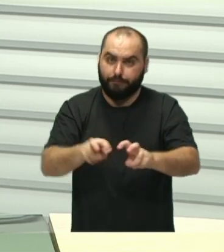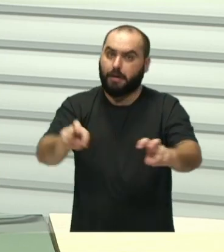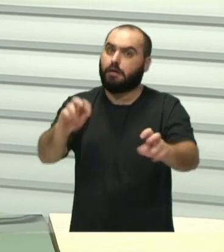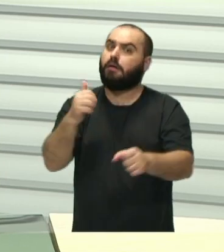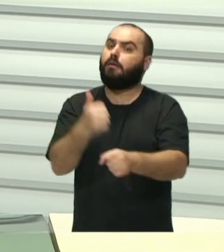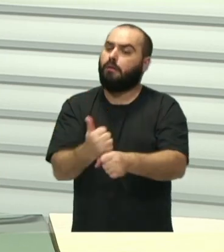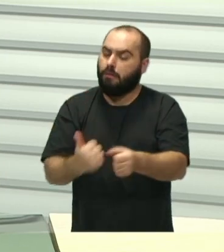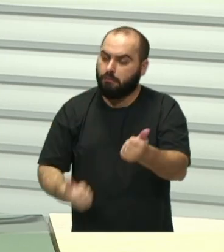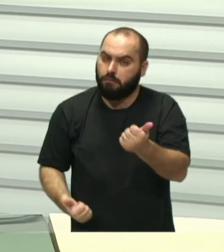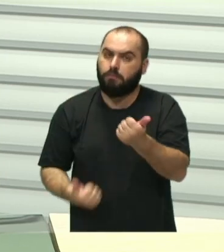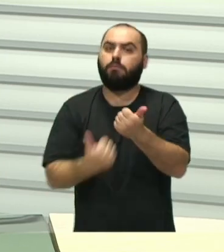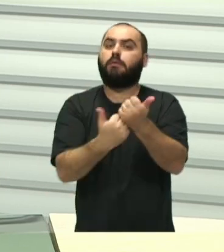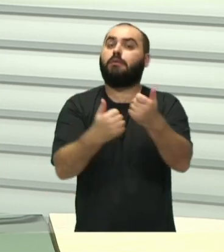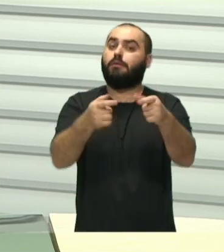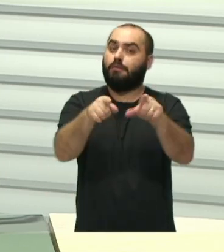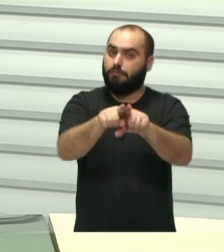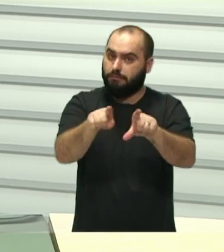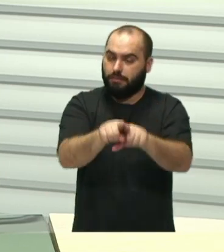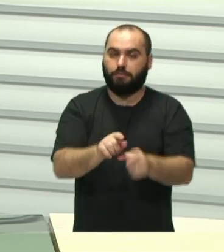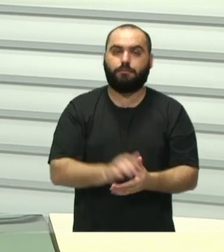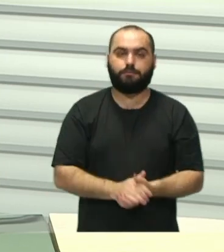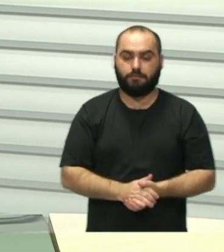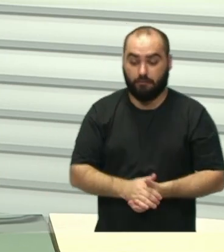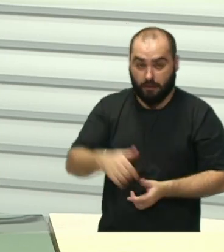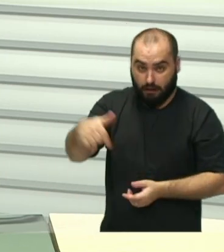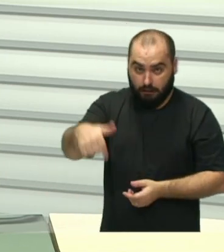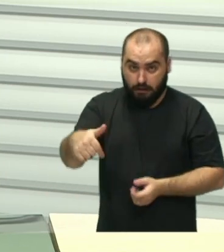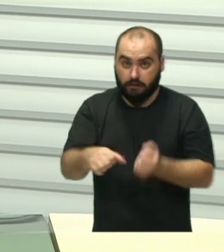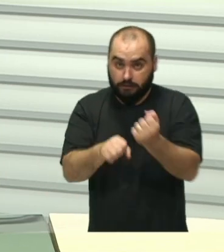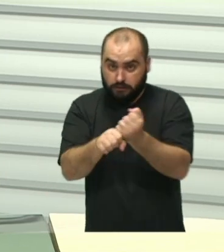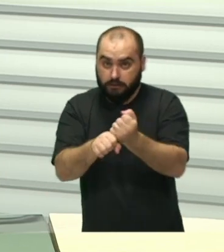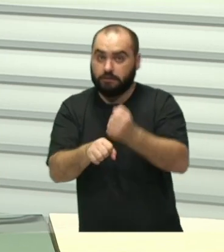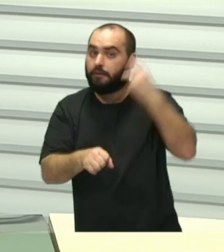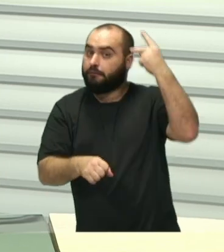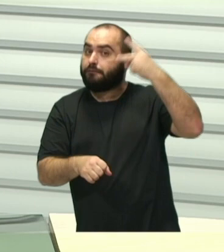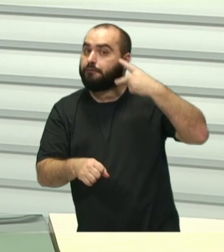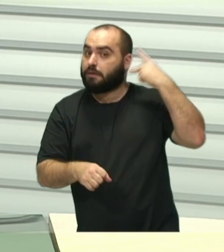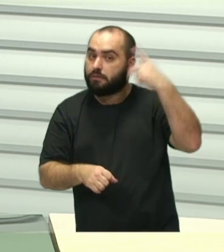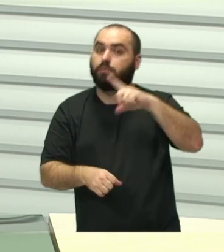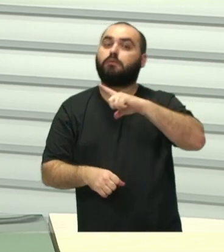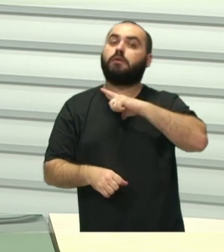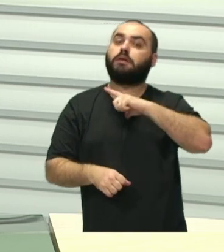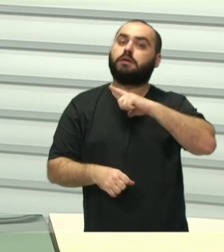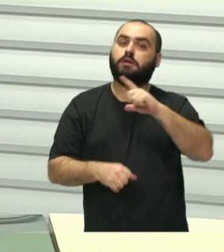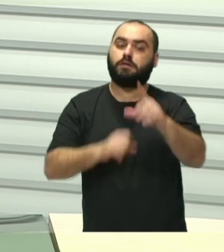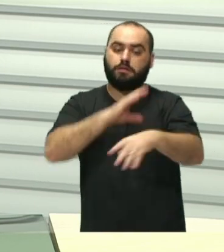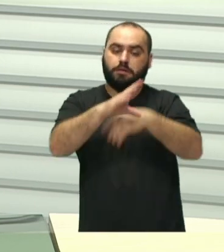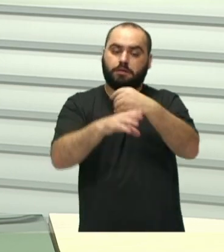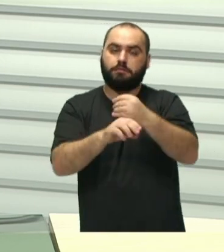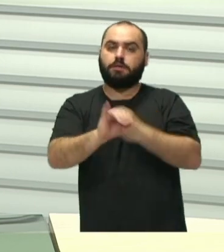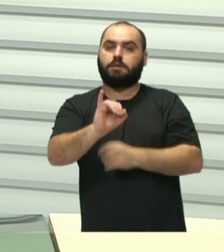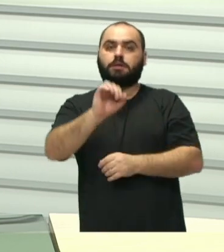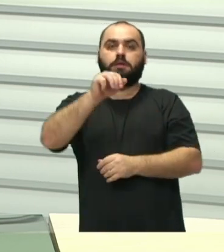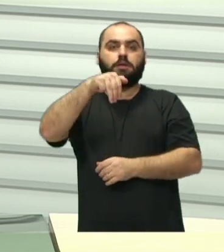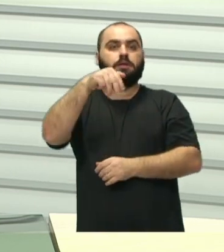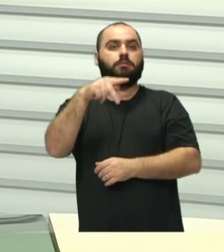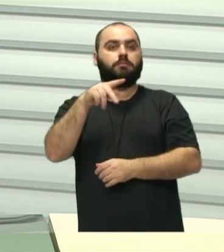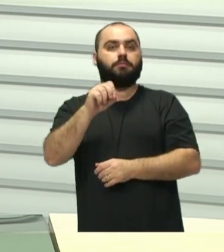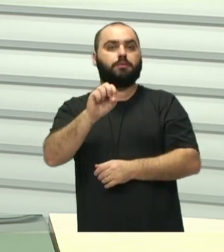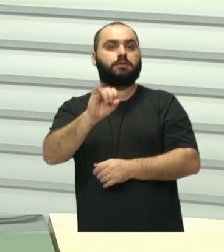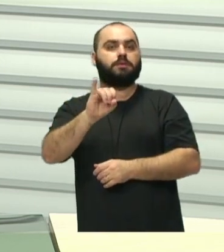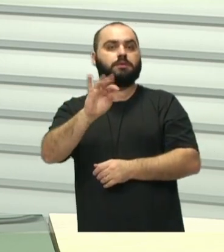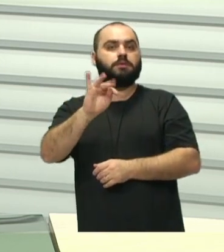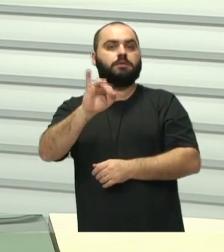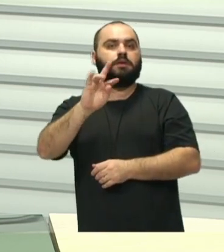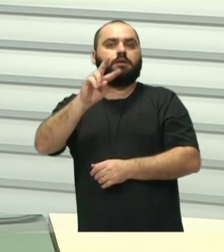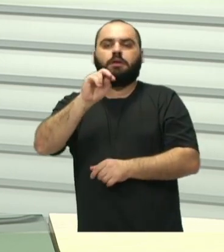e eu agora os vereadores vão a partir desse ano ter as suas emendas impositivas Ou seja no orçamento na